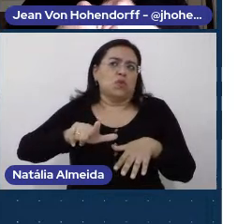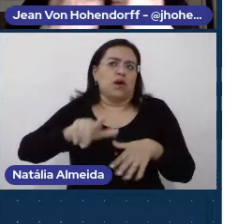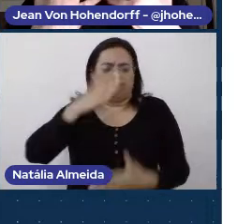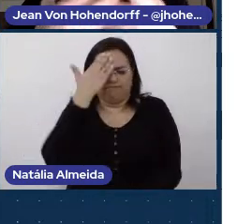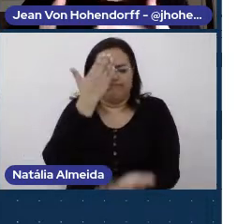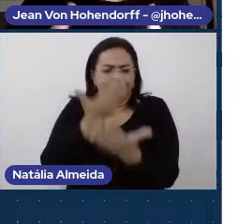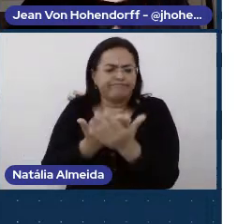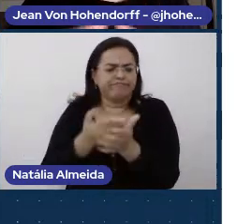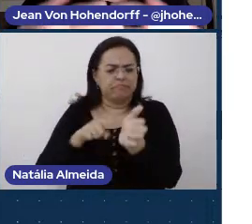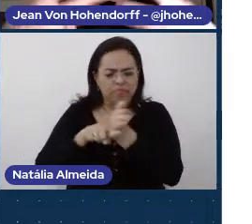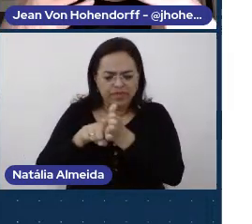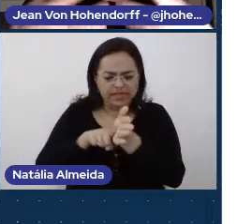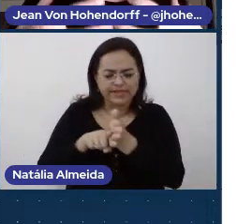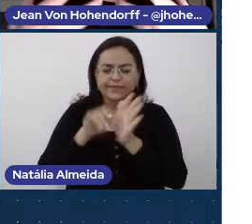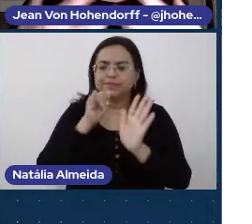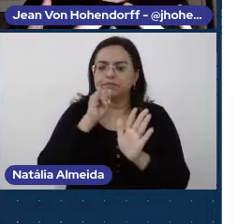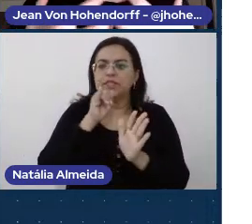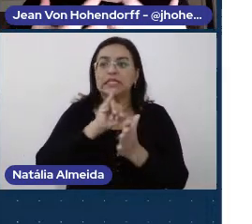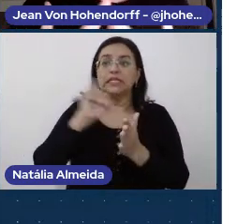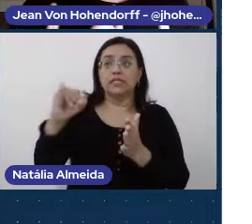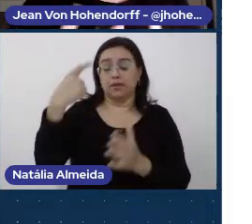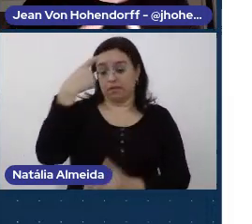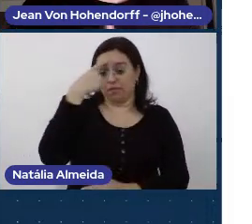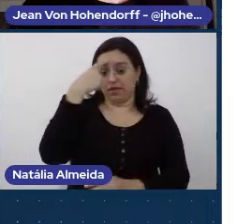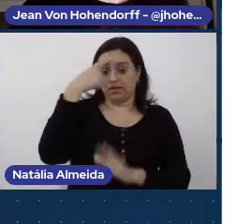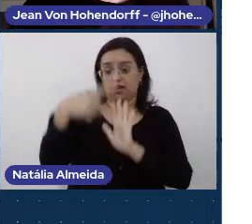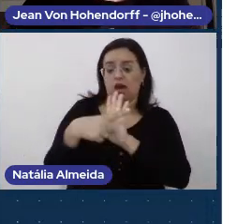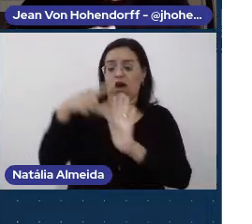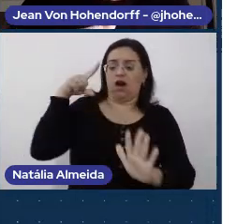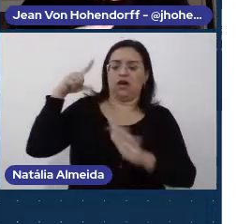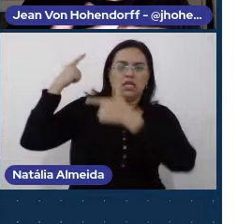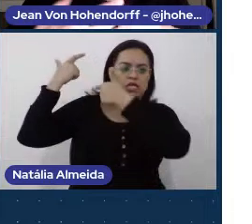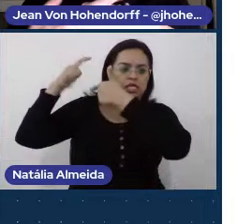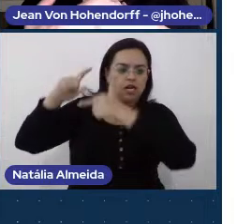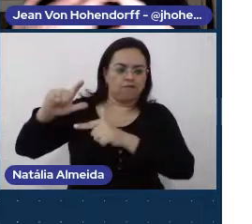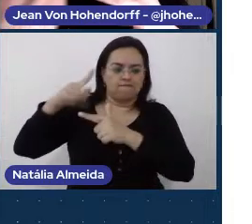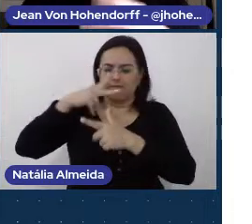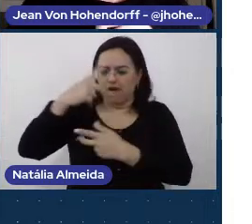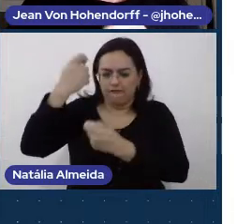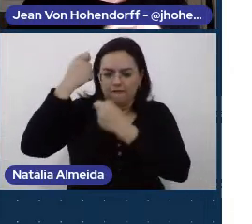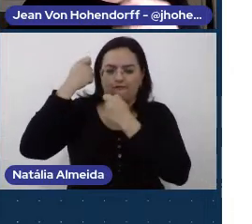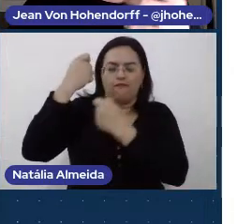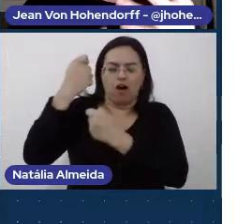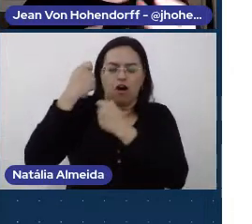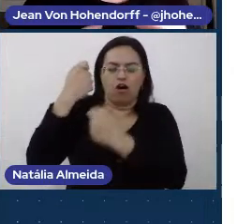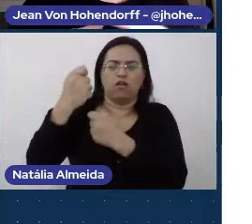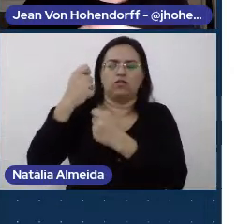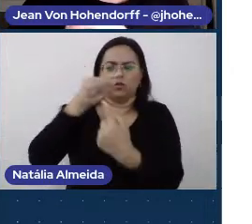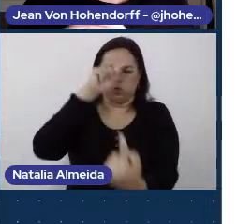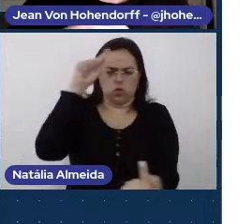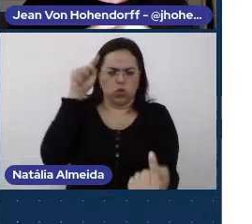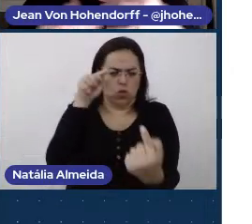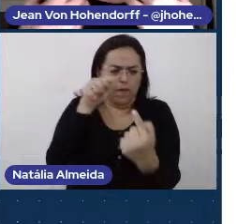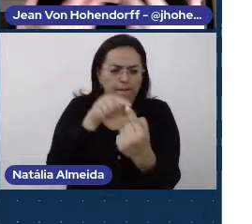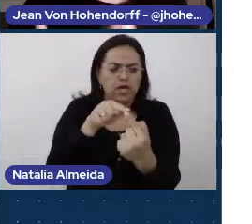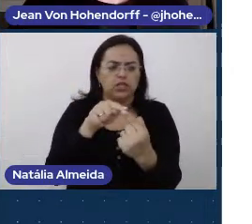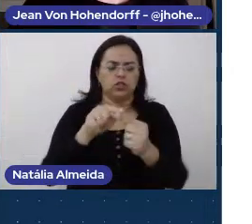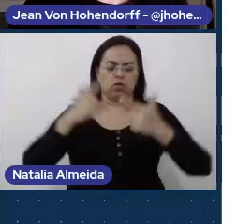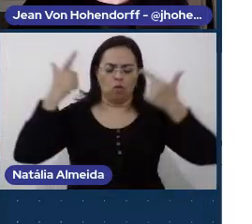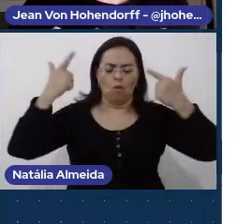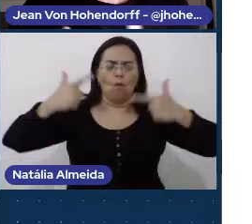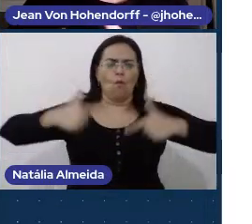pegar, né, um positivismo mais tradicional, arraigado, que preza pela objetividade, pela neutralidade,